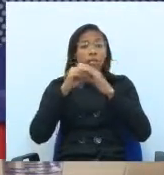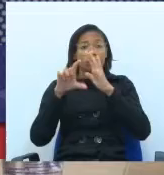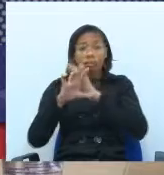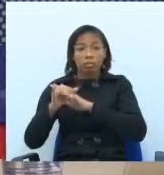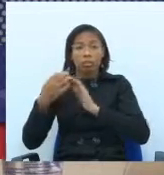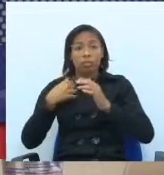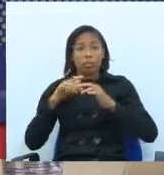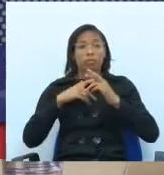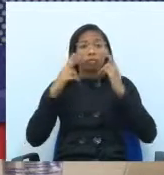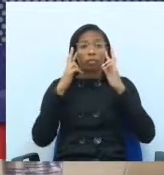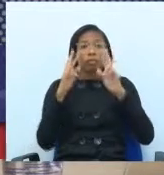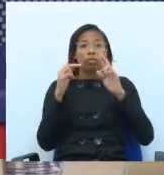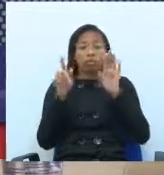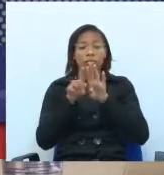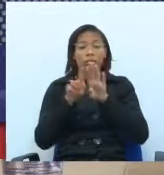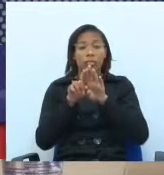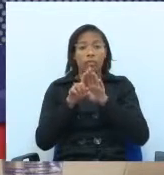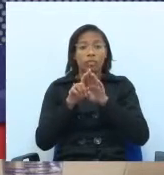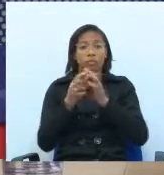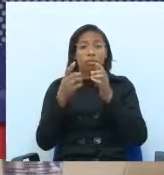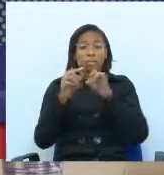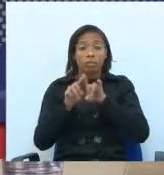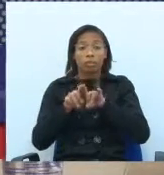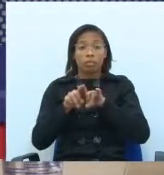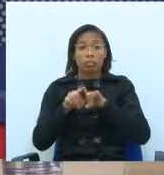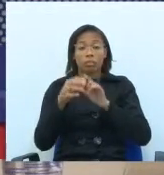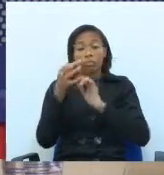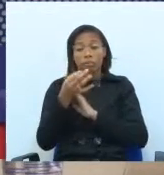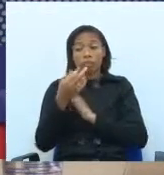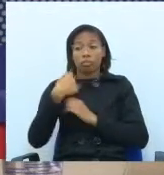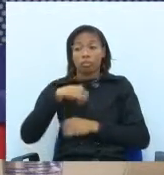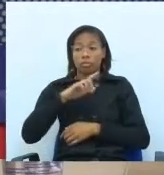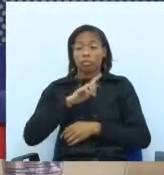de responsabilidade fiscal. Mas, obviamente, que você,